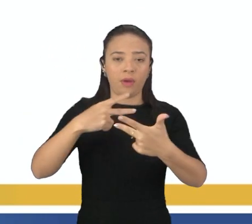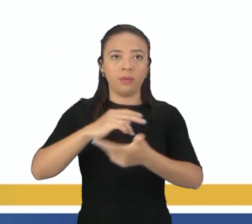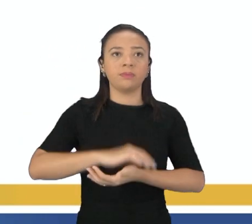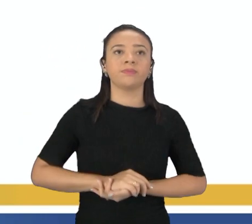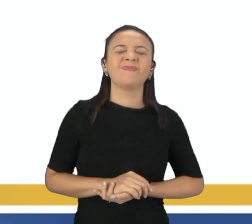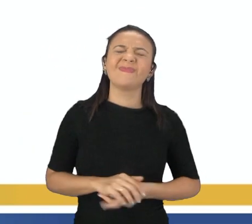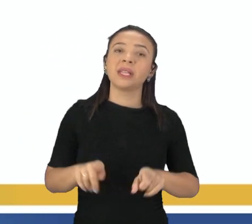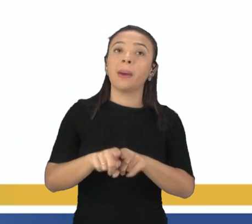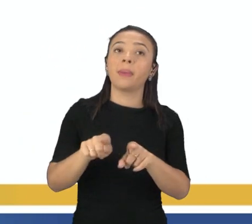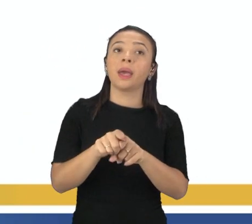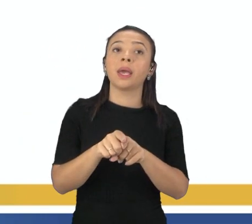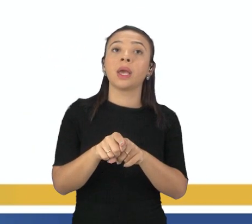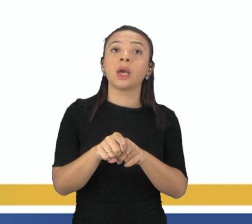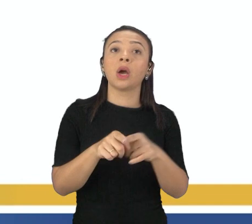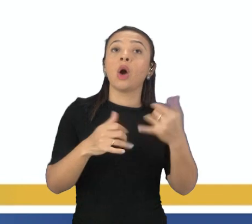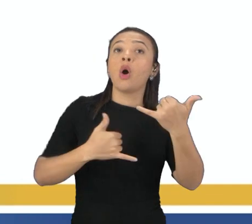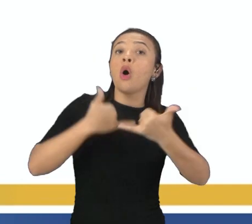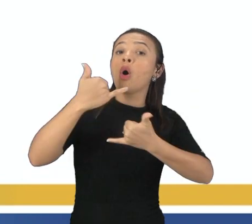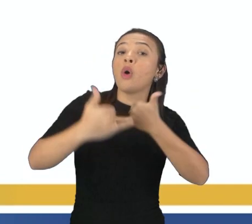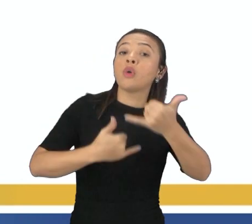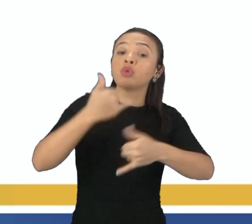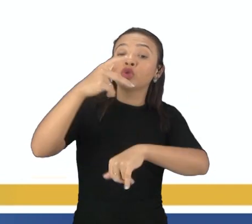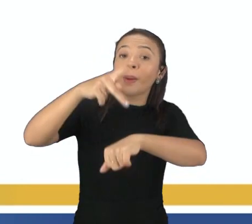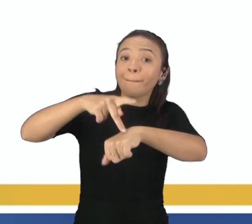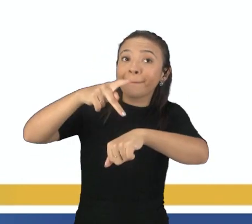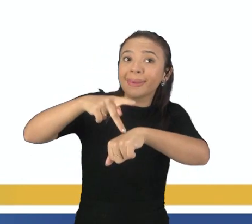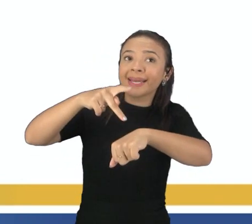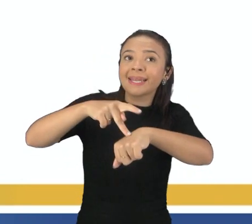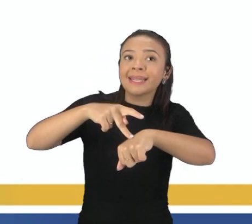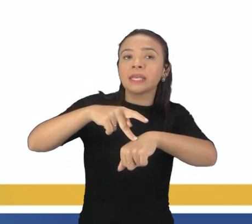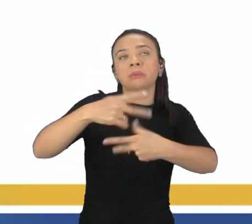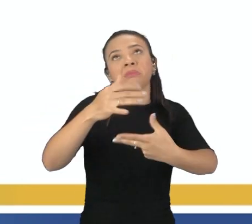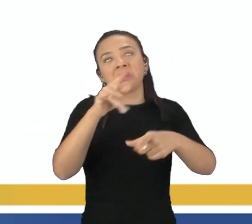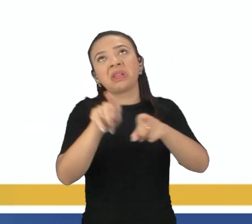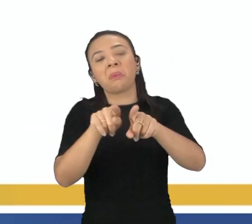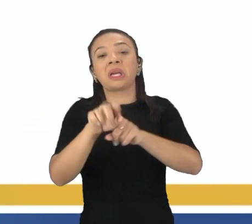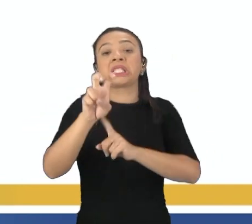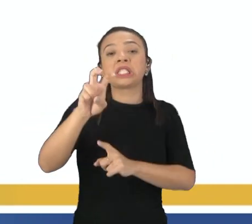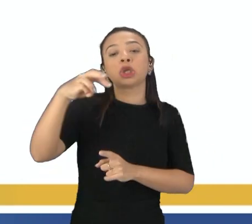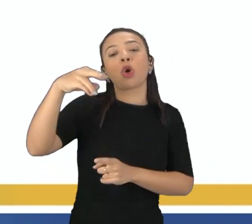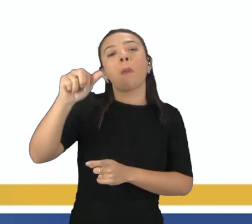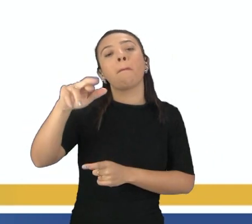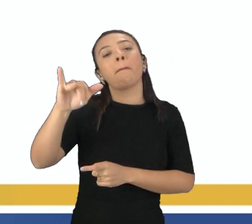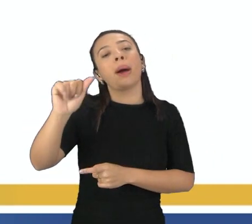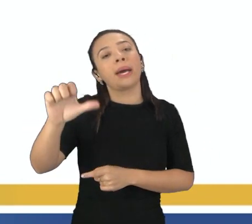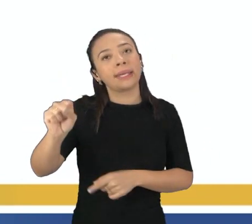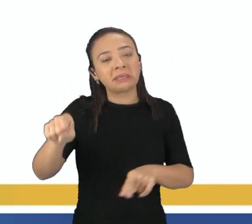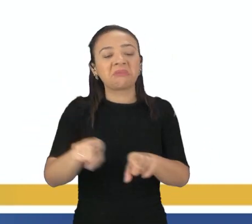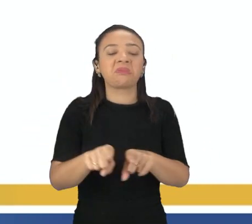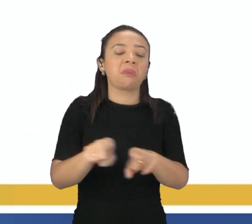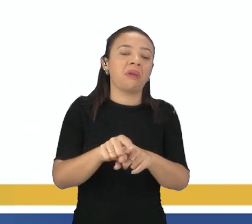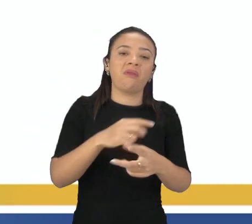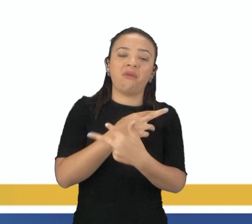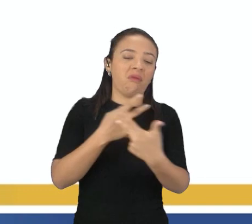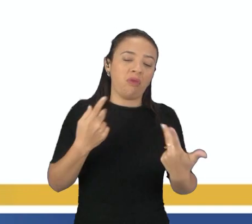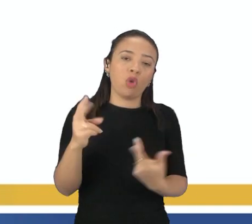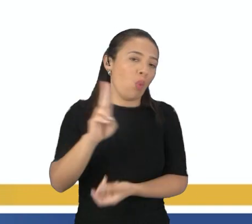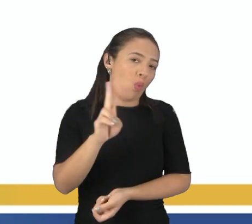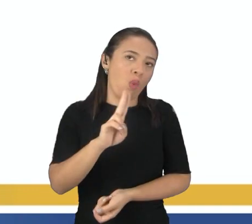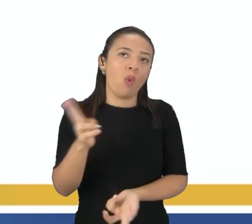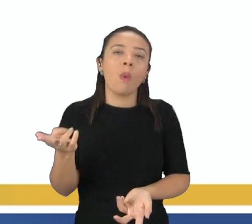de saquinho, também chamado no Brasil de jogo de pedrinhas, 5 Marias, 3 Marias, jogo do osso e